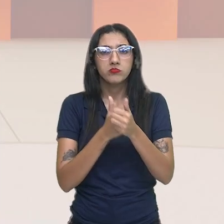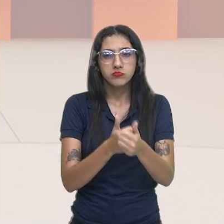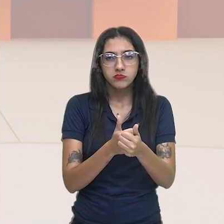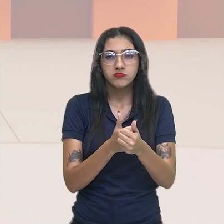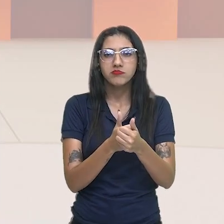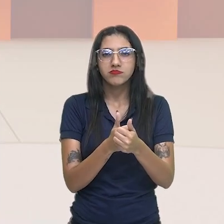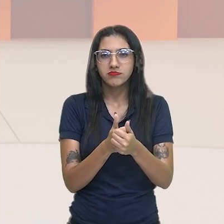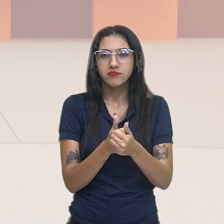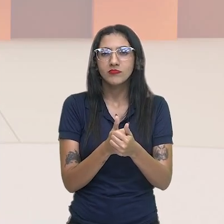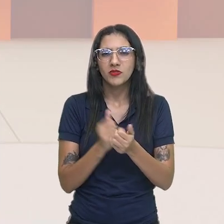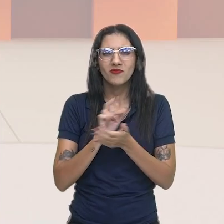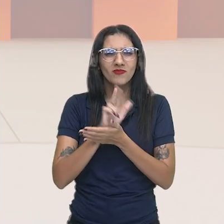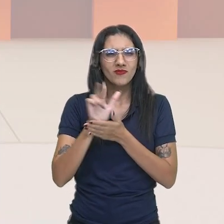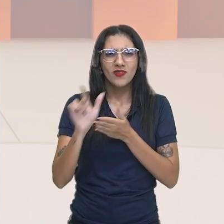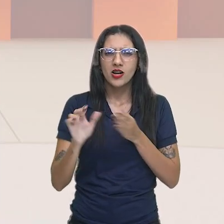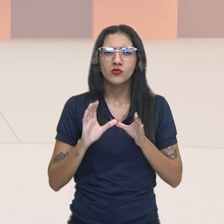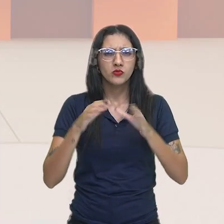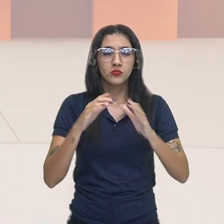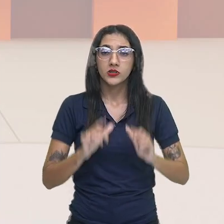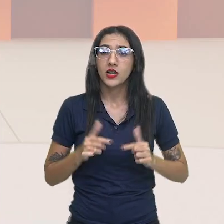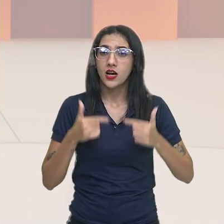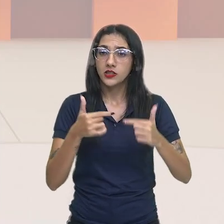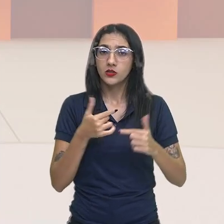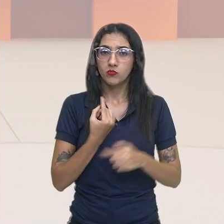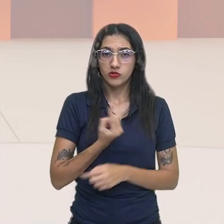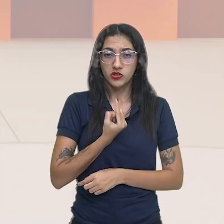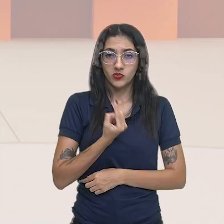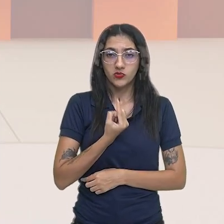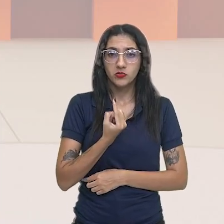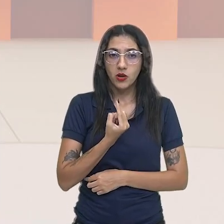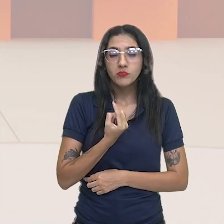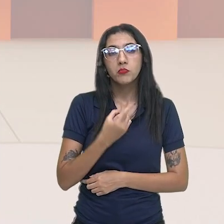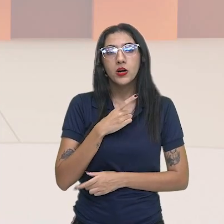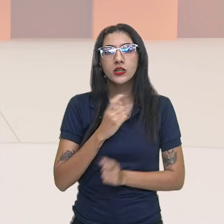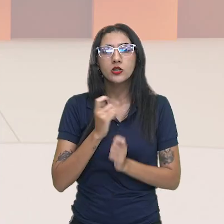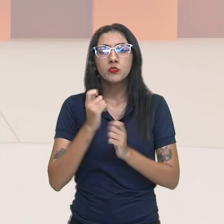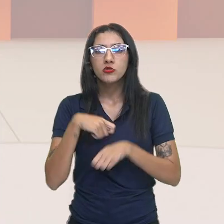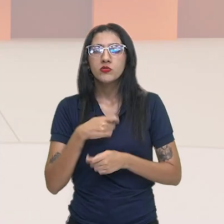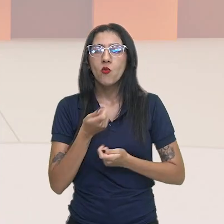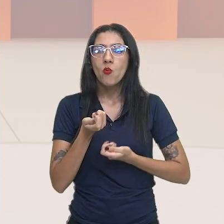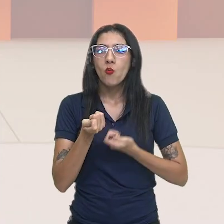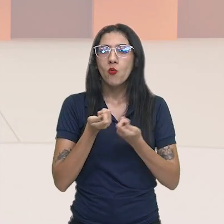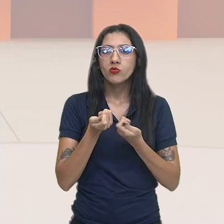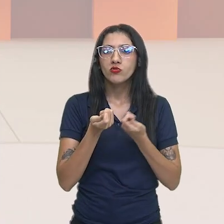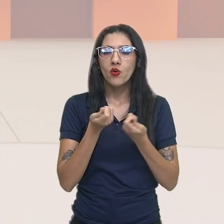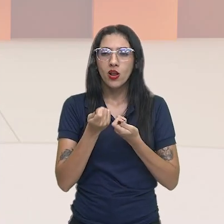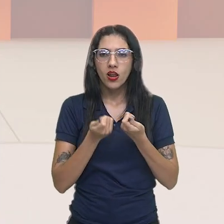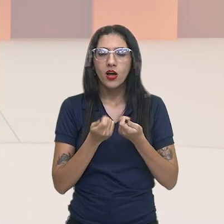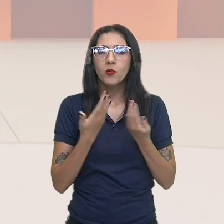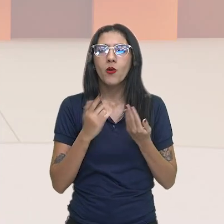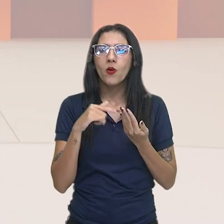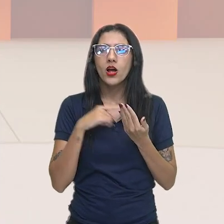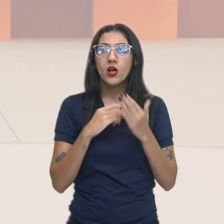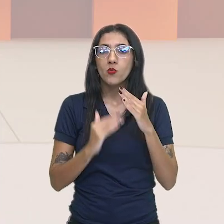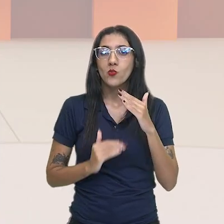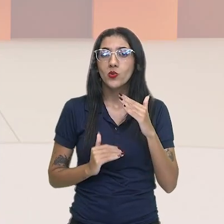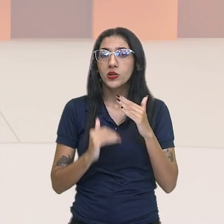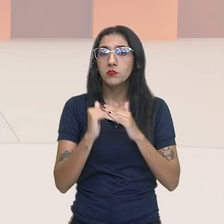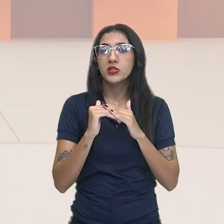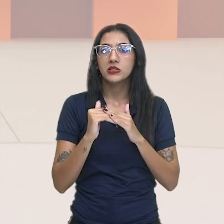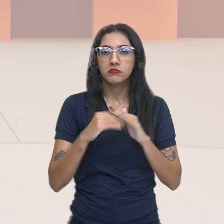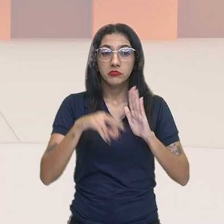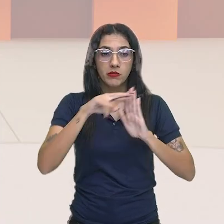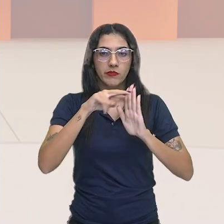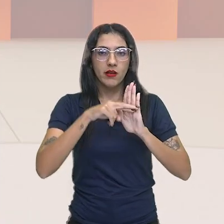o conjunto das ações individuais para limites relativamente previsíveis. Regra